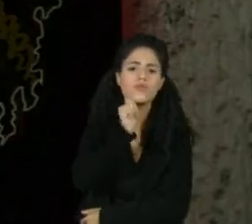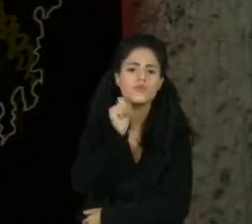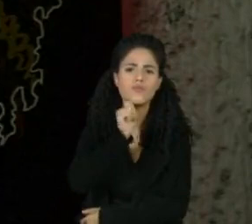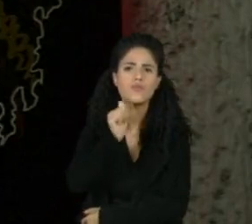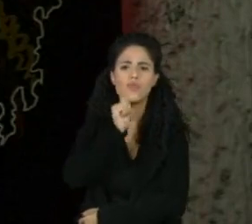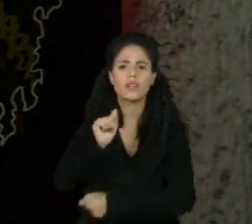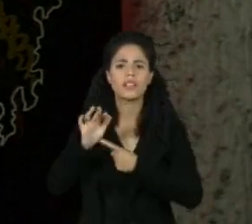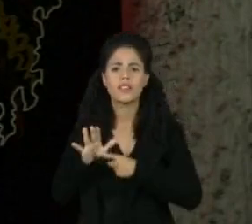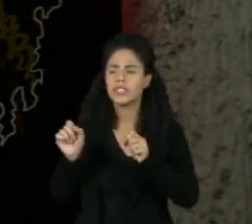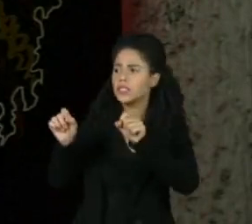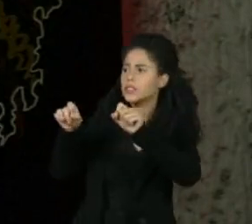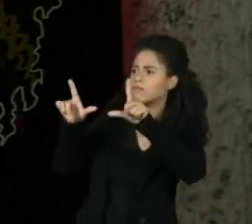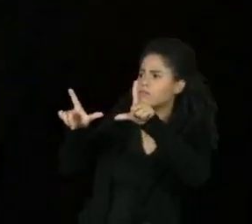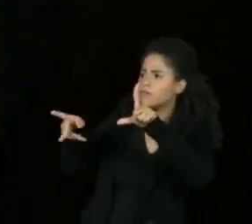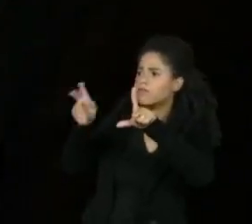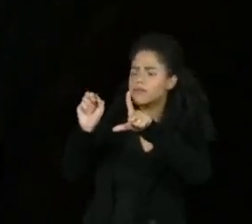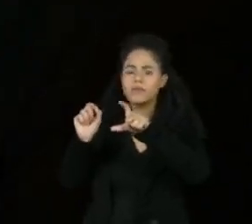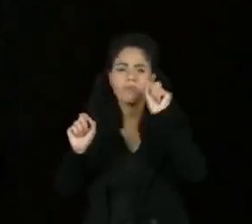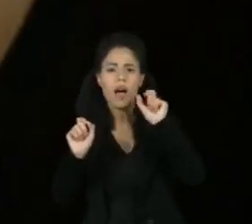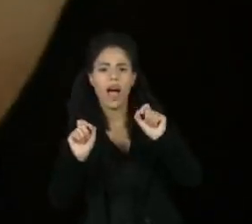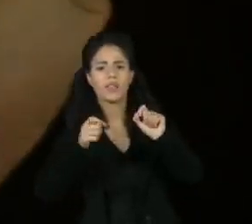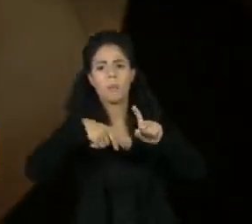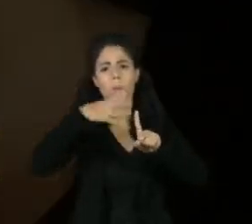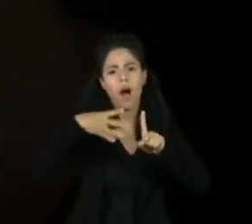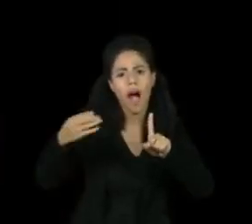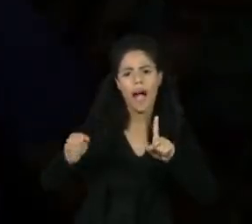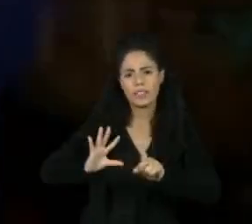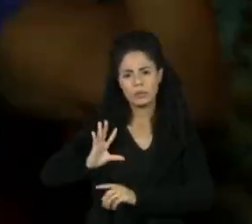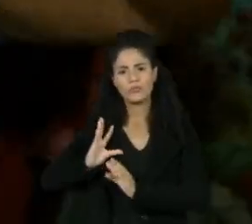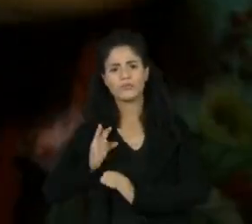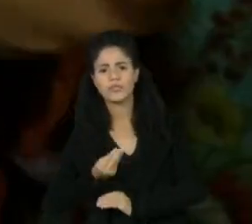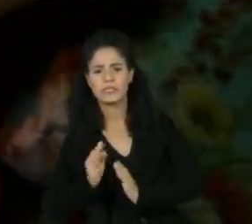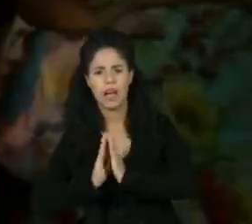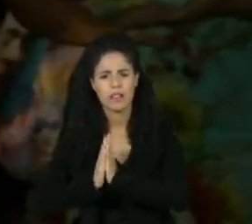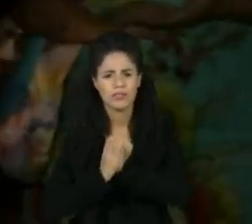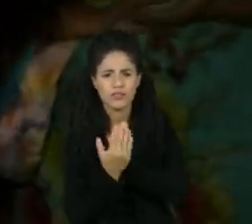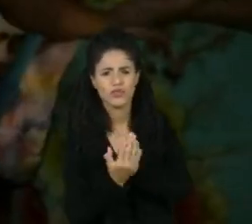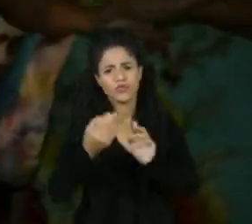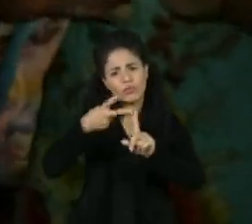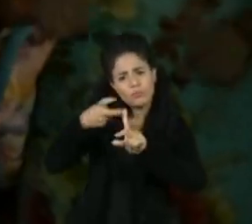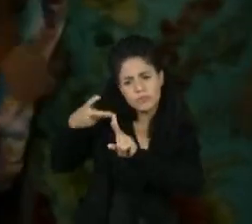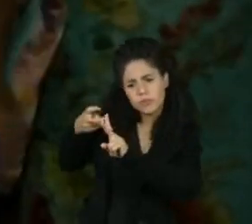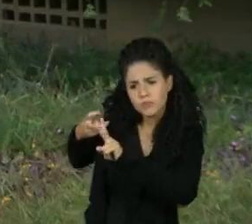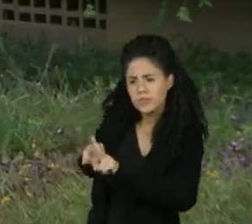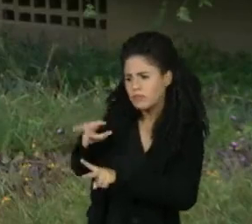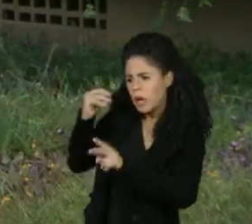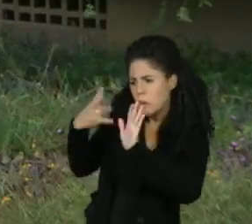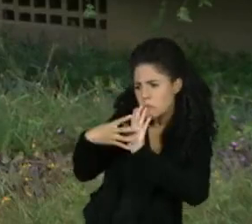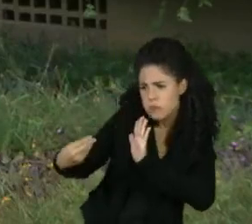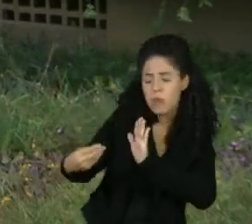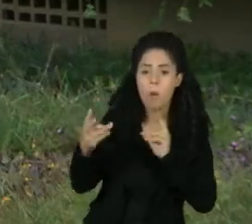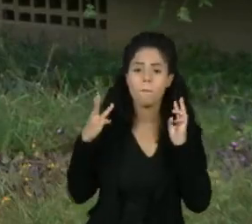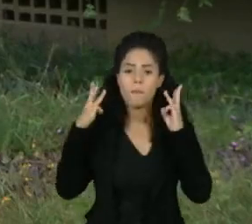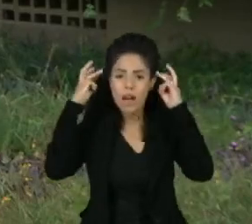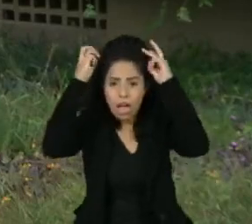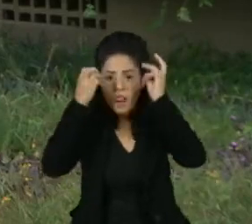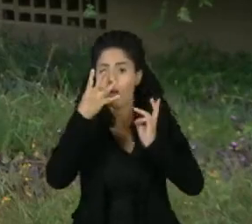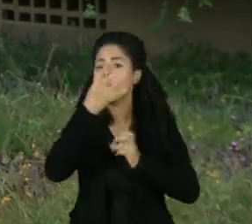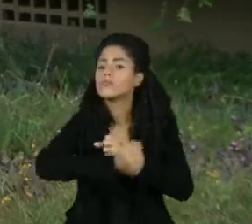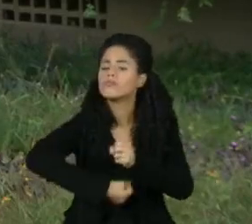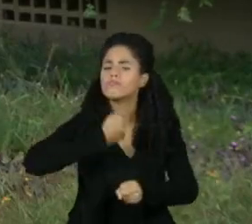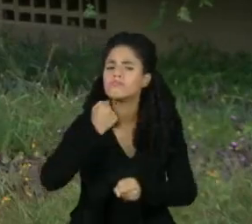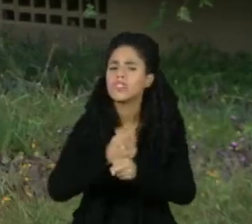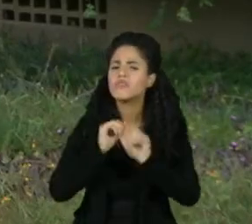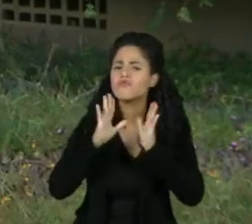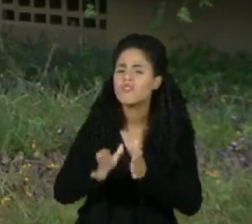e se reconhecem nela. Mulheres brancas, trans, indígenas, quilombolas. Marielle, presente! 4 anos passados,